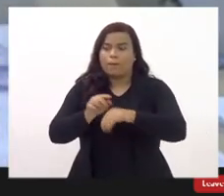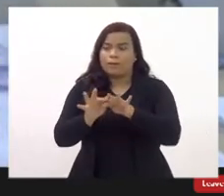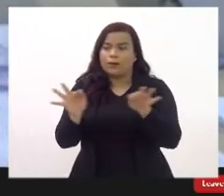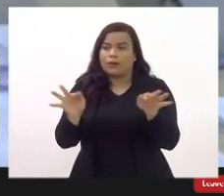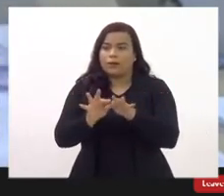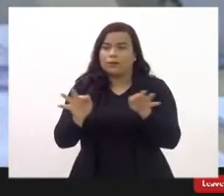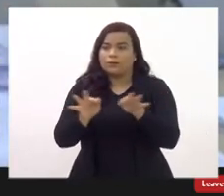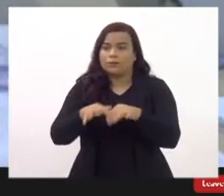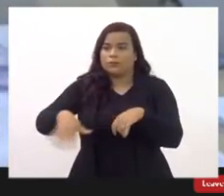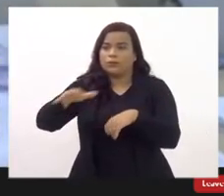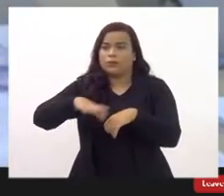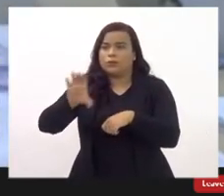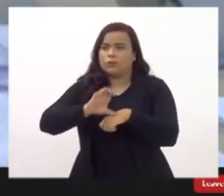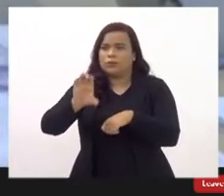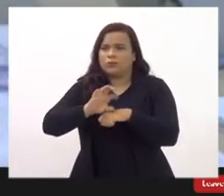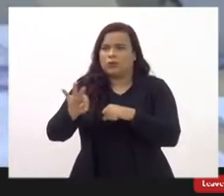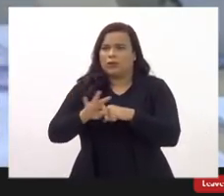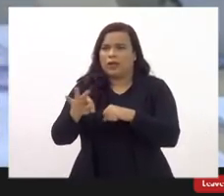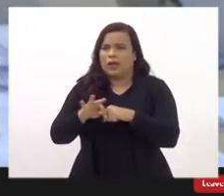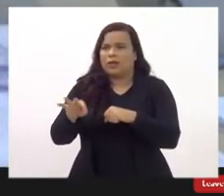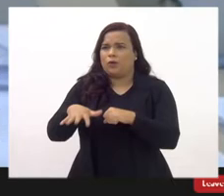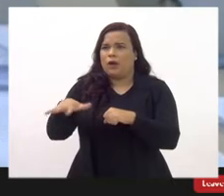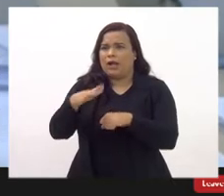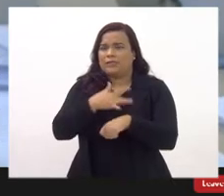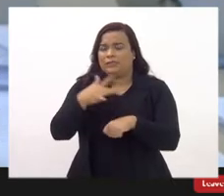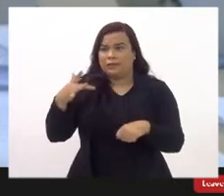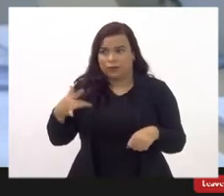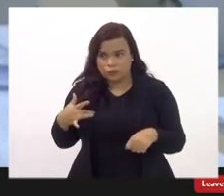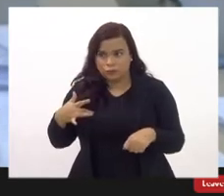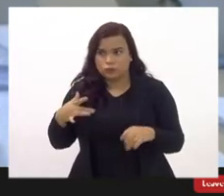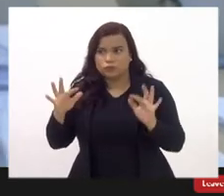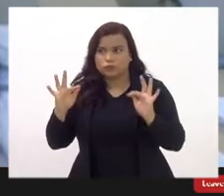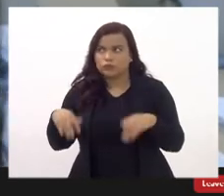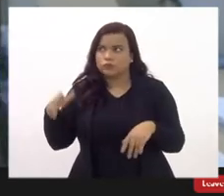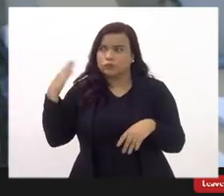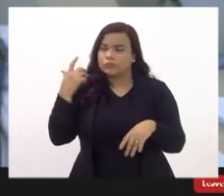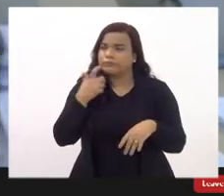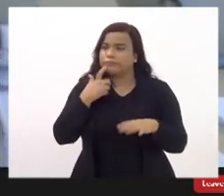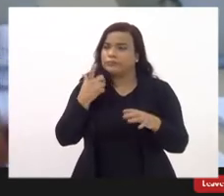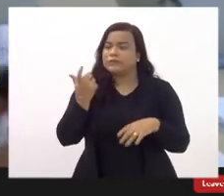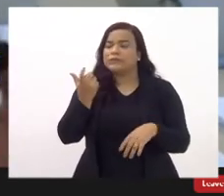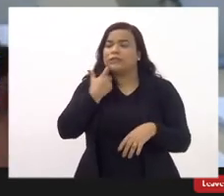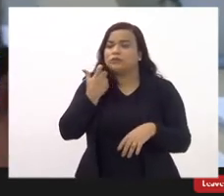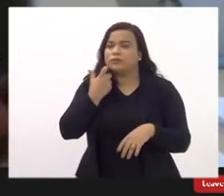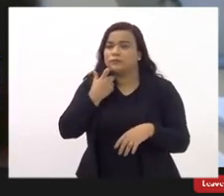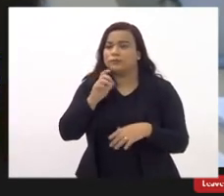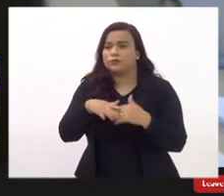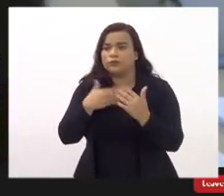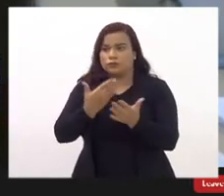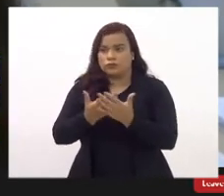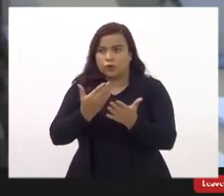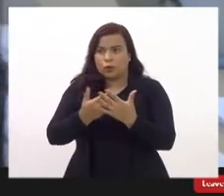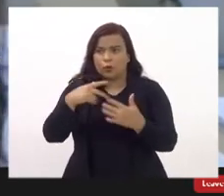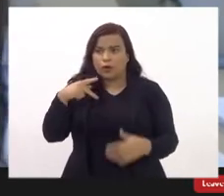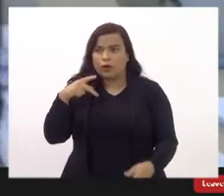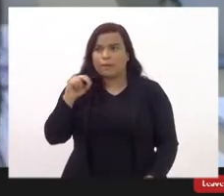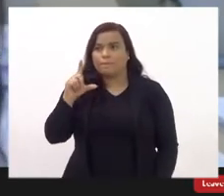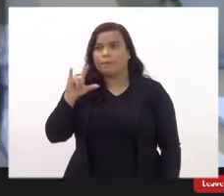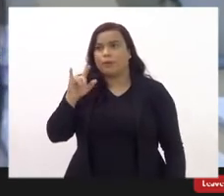eixo ambiente. Saúde, ela finalizou sexta-feira. A Escola Politécnica lançou uma nota